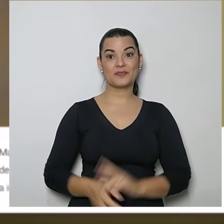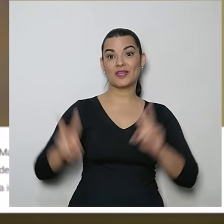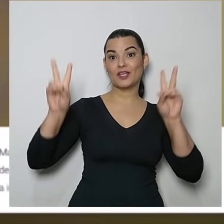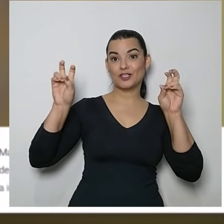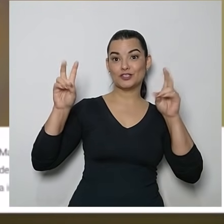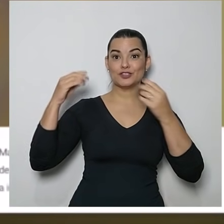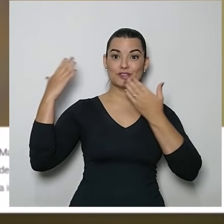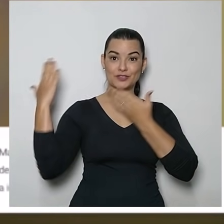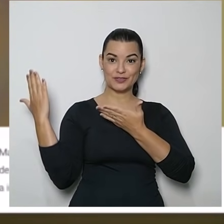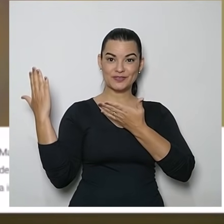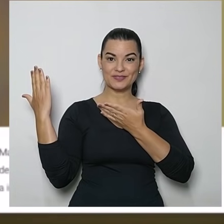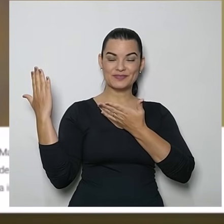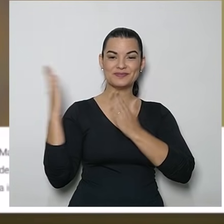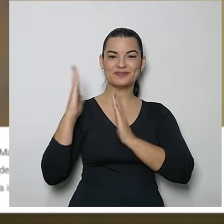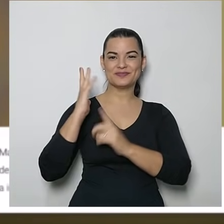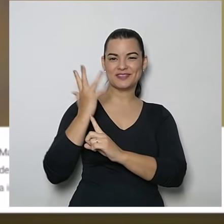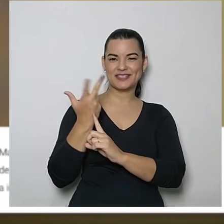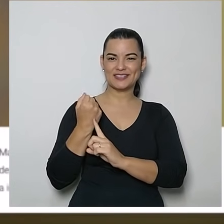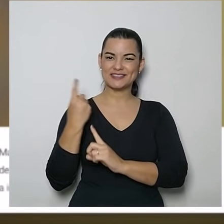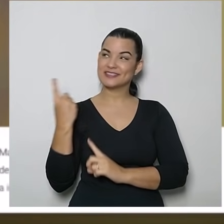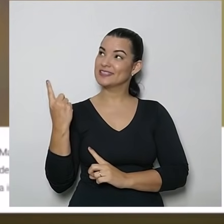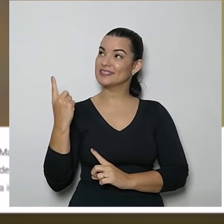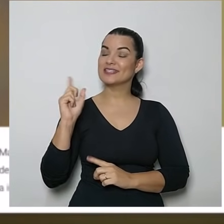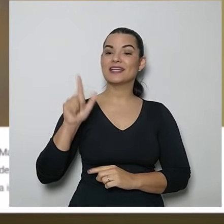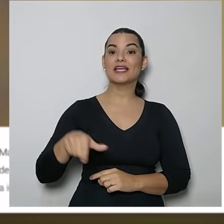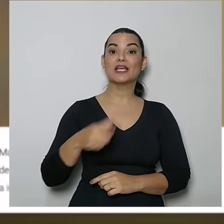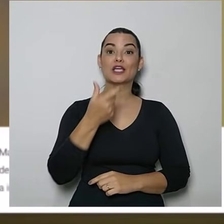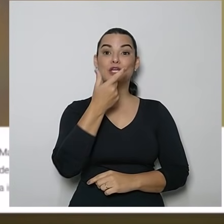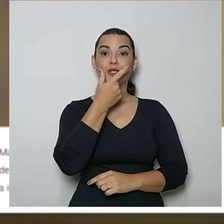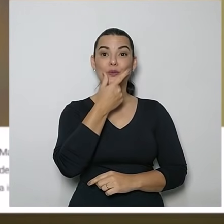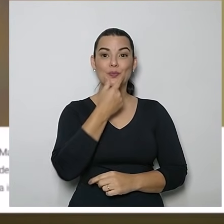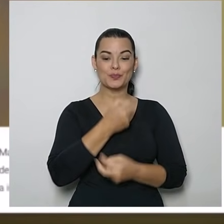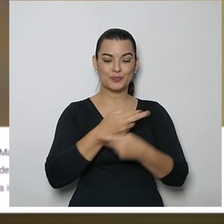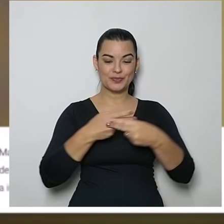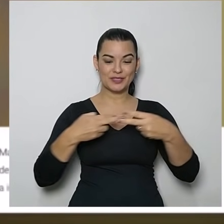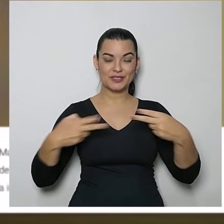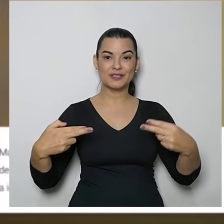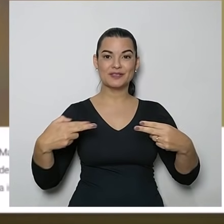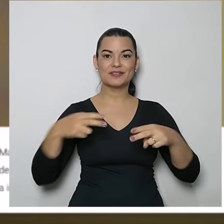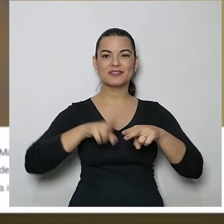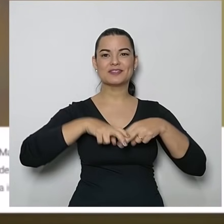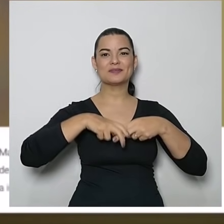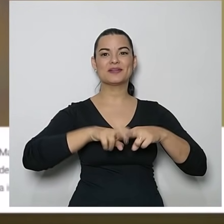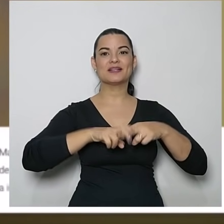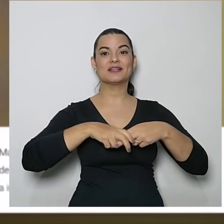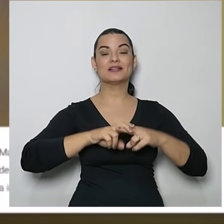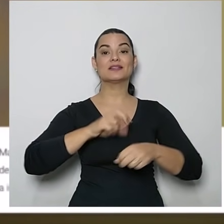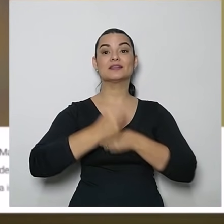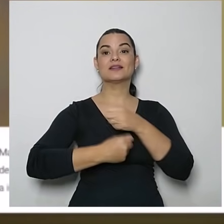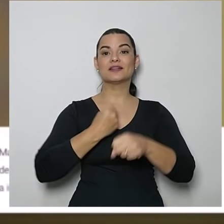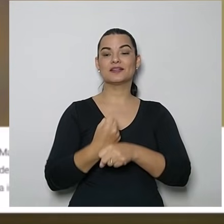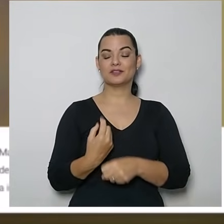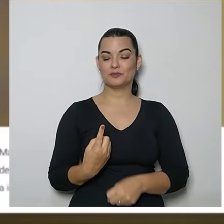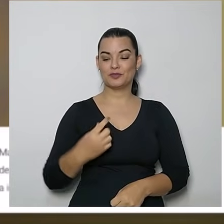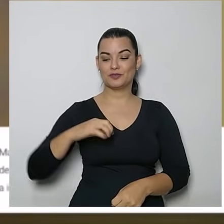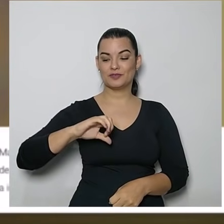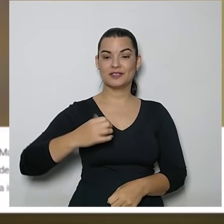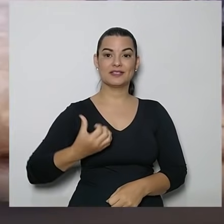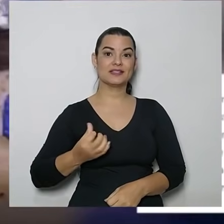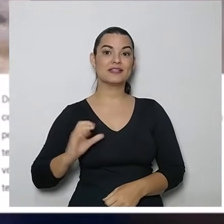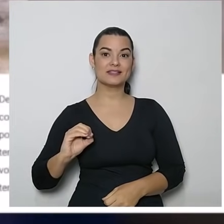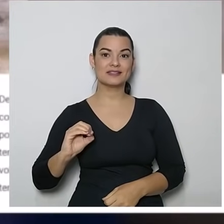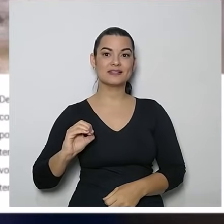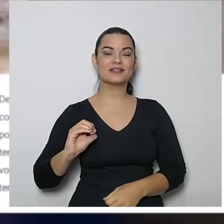O título dessa obra é Meninos no Balanço e ela foi feita em 1960